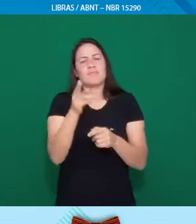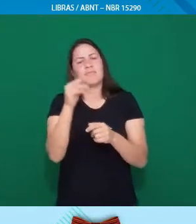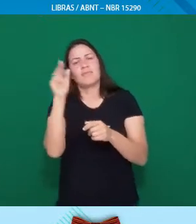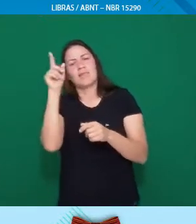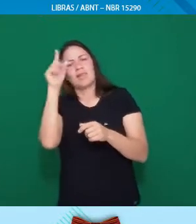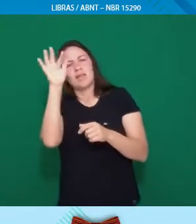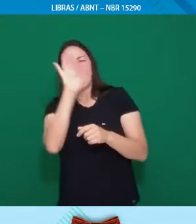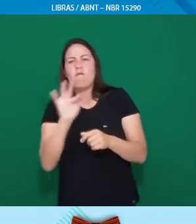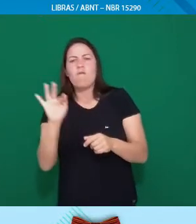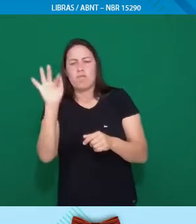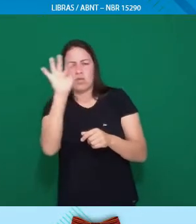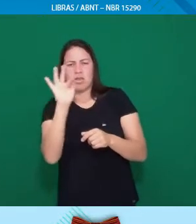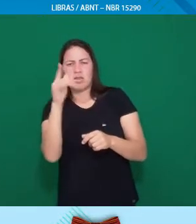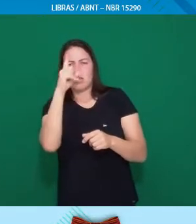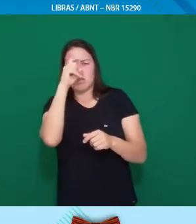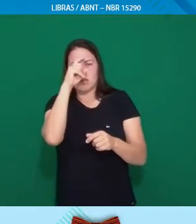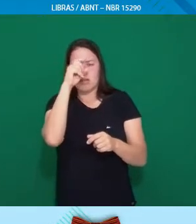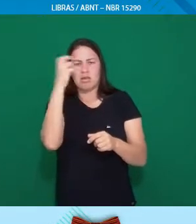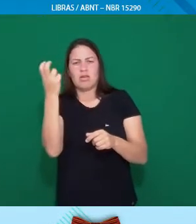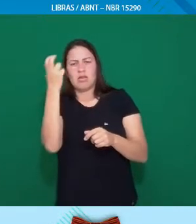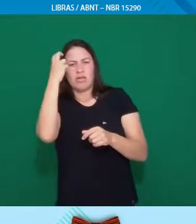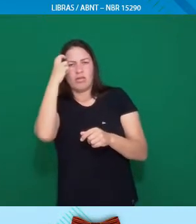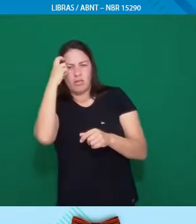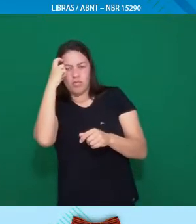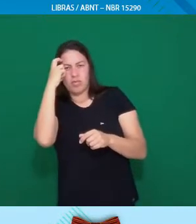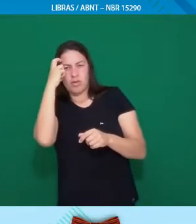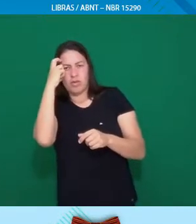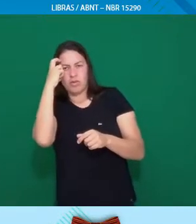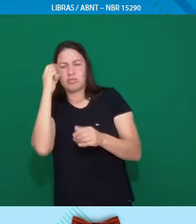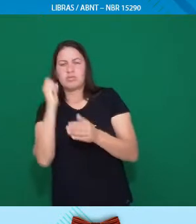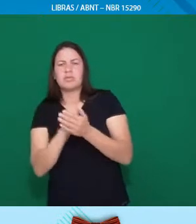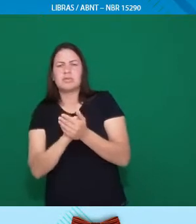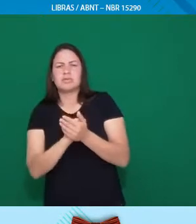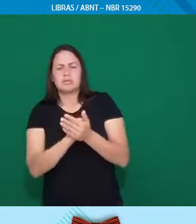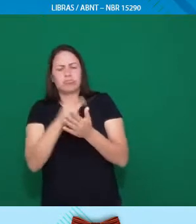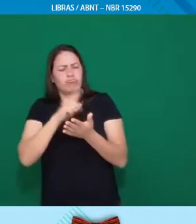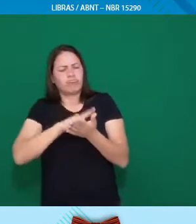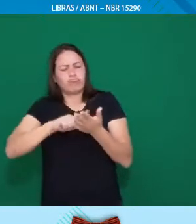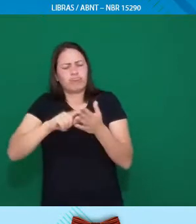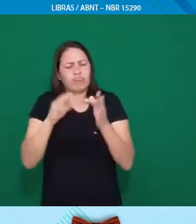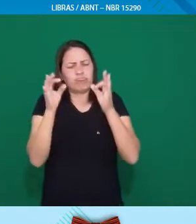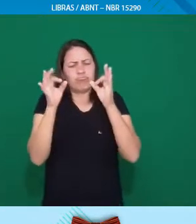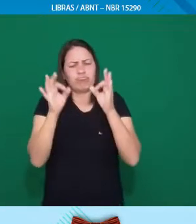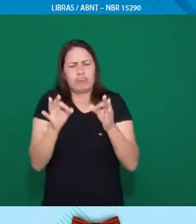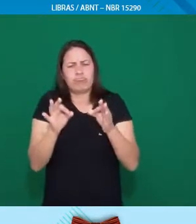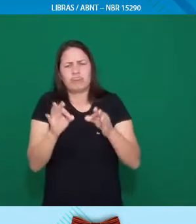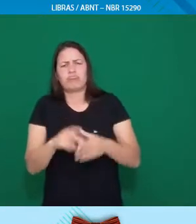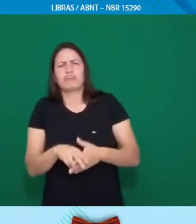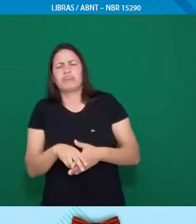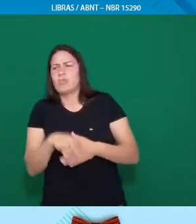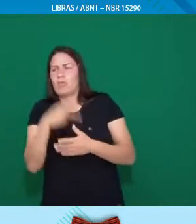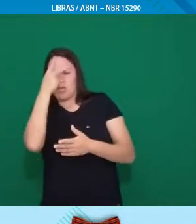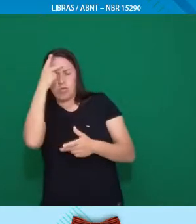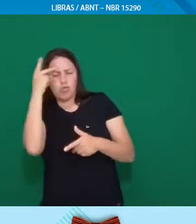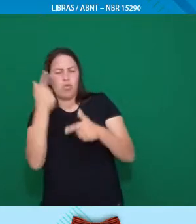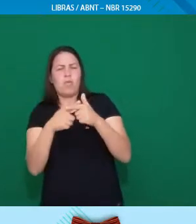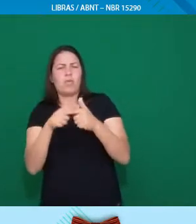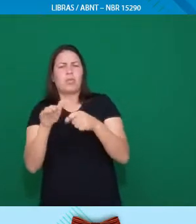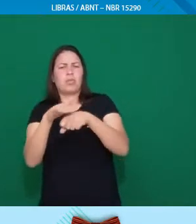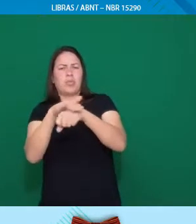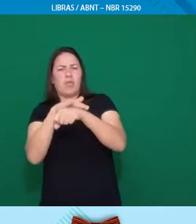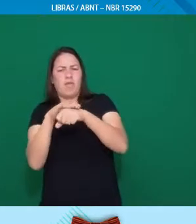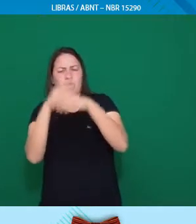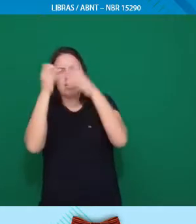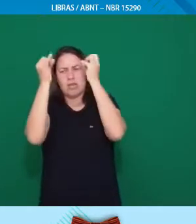trabalho que fez na Fundação Cultural você sempre muito transparente e você sempre eh quando tinha alguma situação você